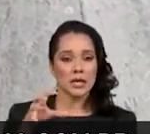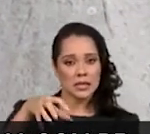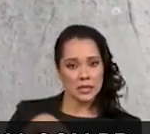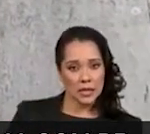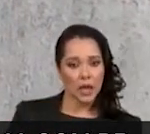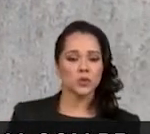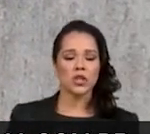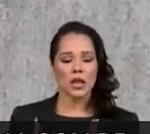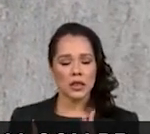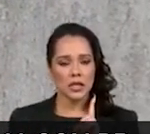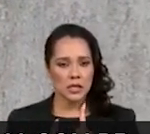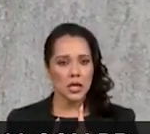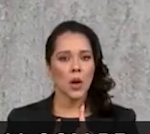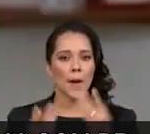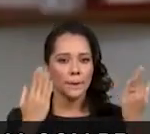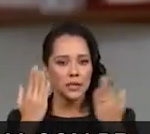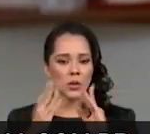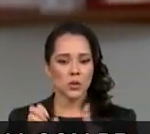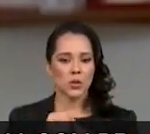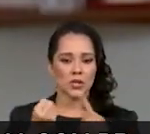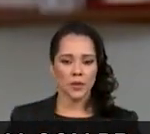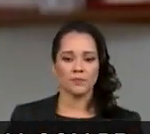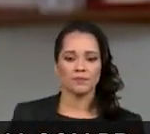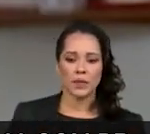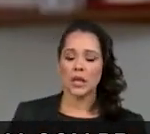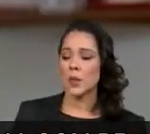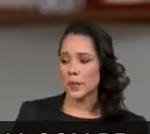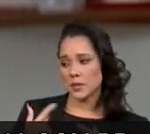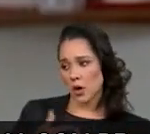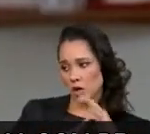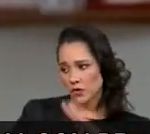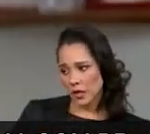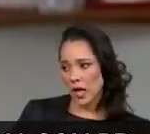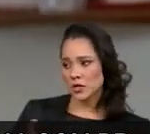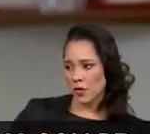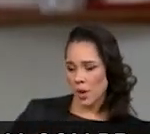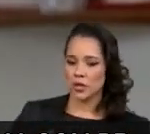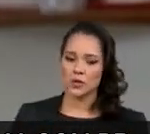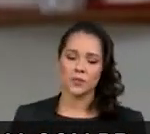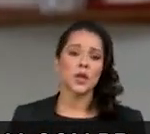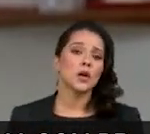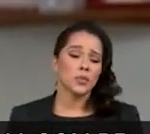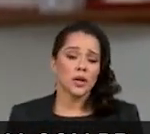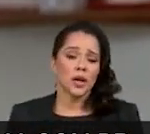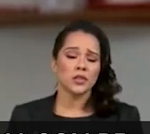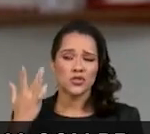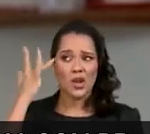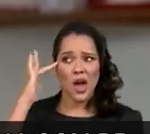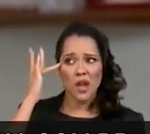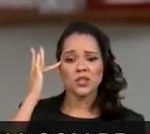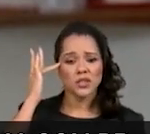Atenção Psicossocial de Feira de Santana. Quem descobriu realmente que eu estava com depressão foi um médico. A gente acha